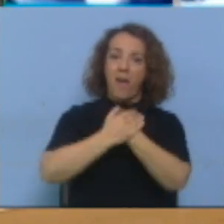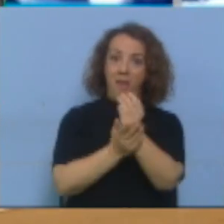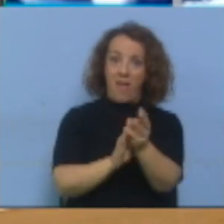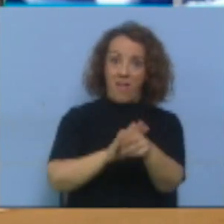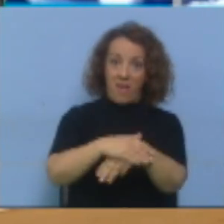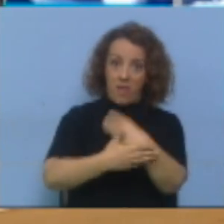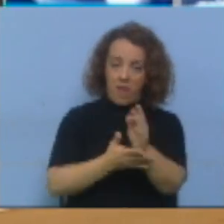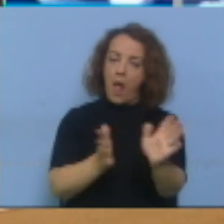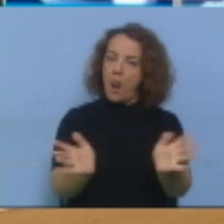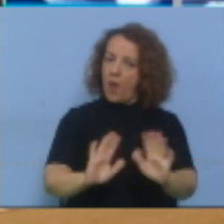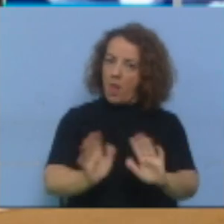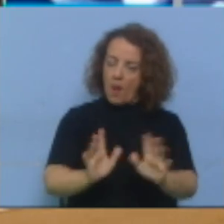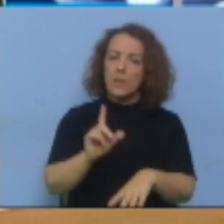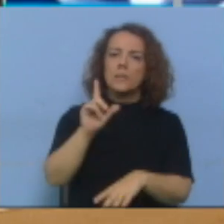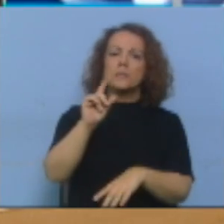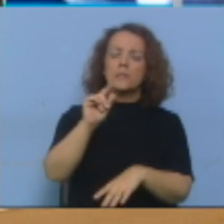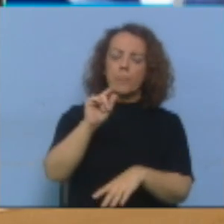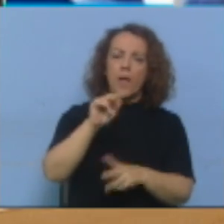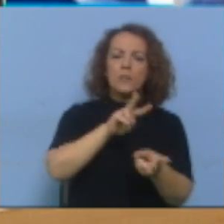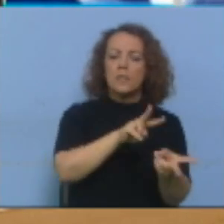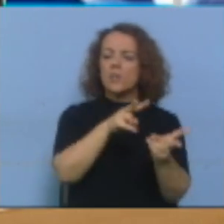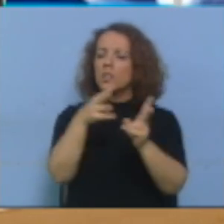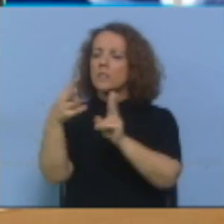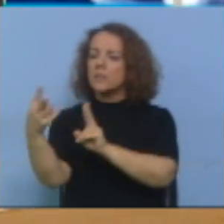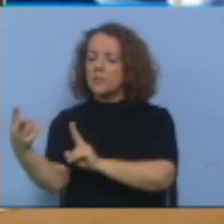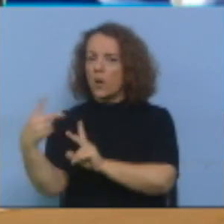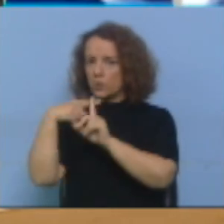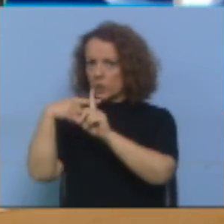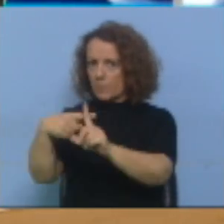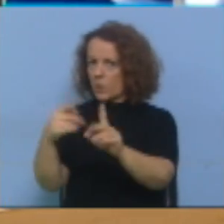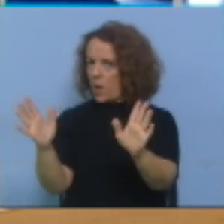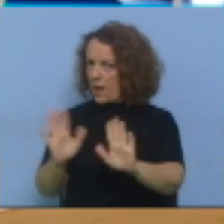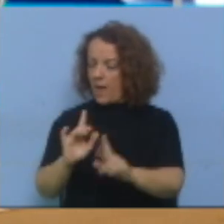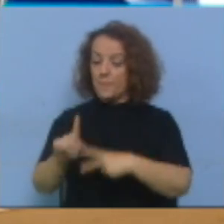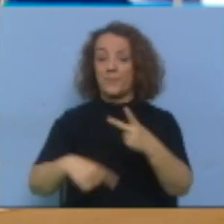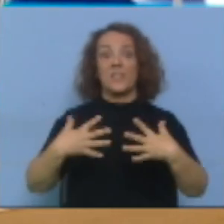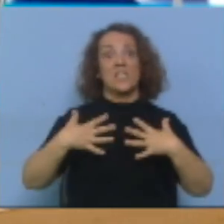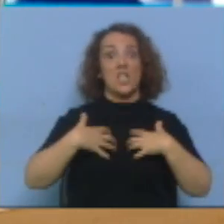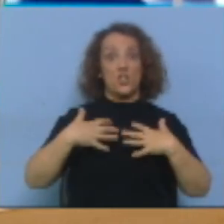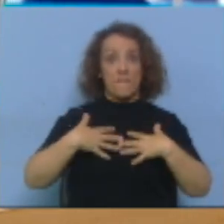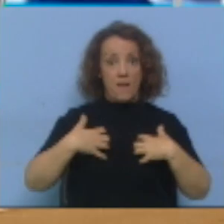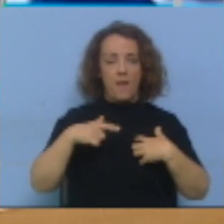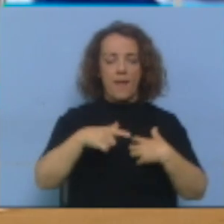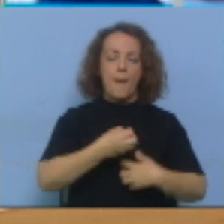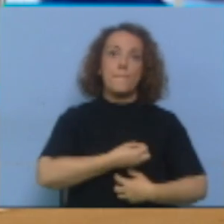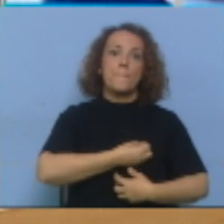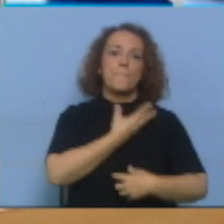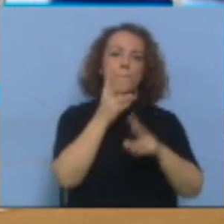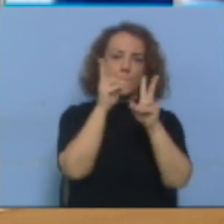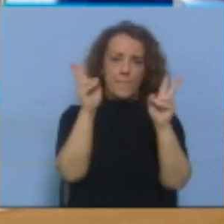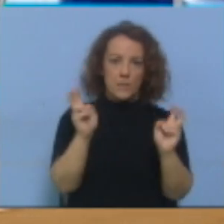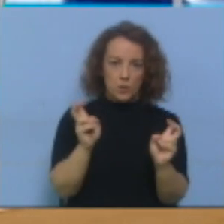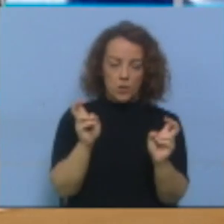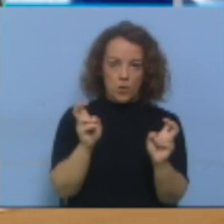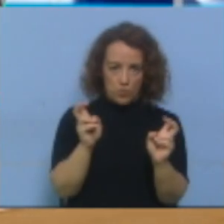do Santíssimo Sacramento. Depois, em Sexta-feira Santa, celebrar a Paixão do Senhor. Com